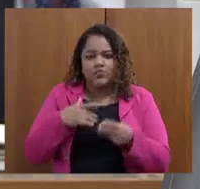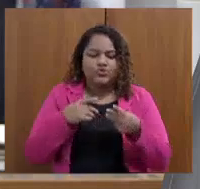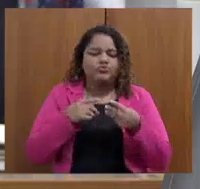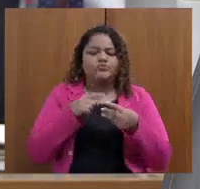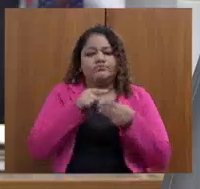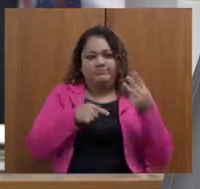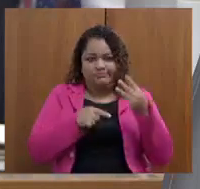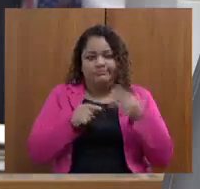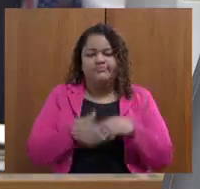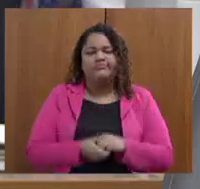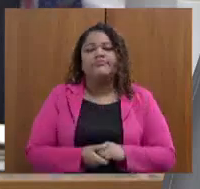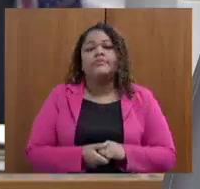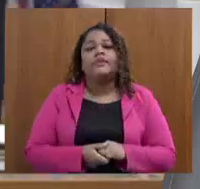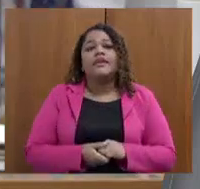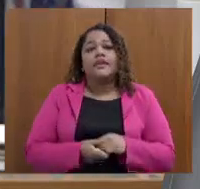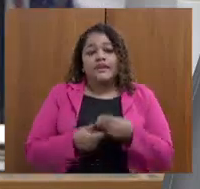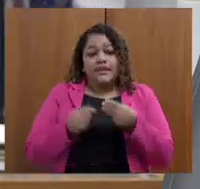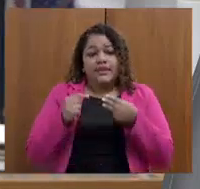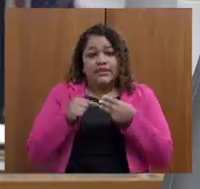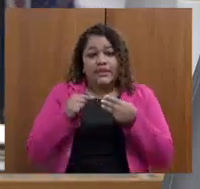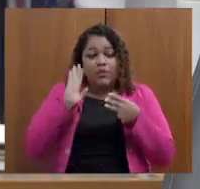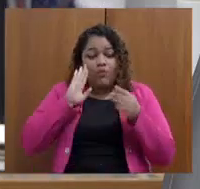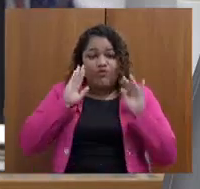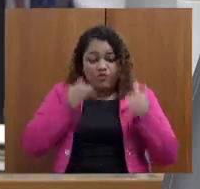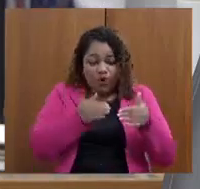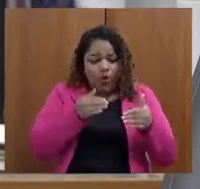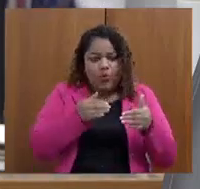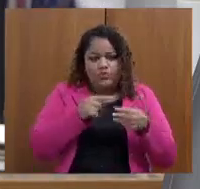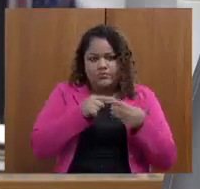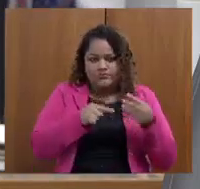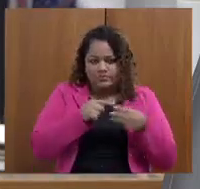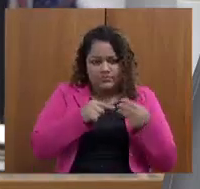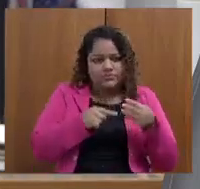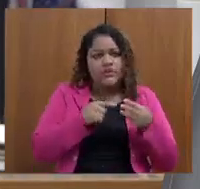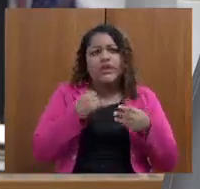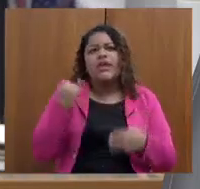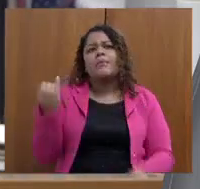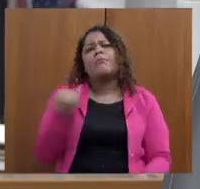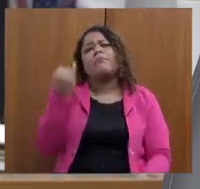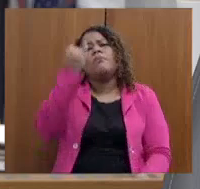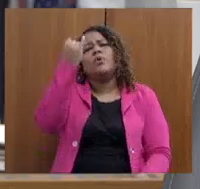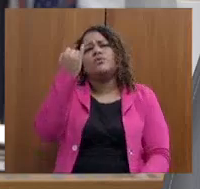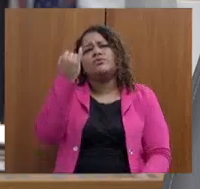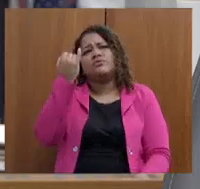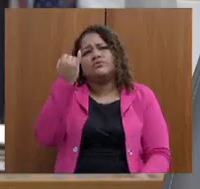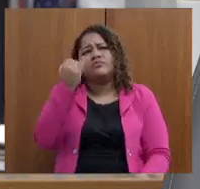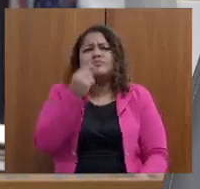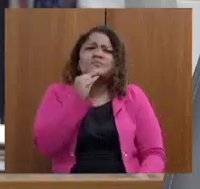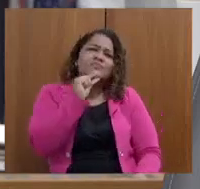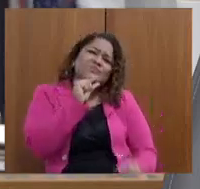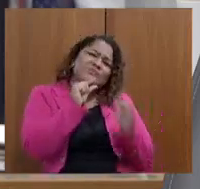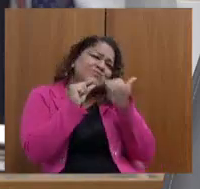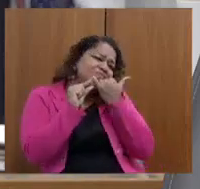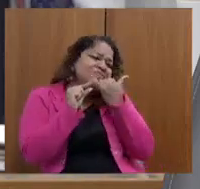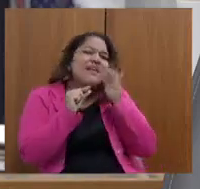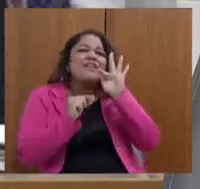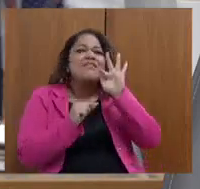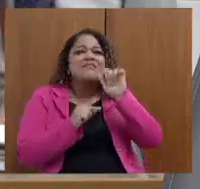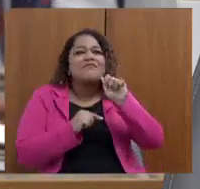e eu vou concentrar nesses dois pontos porque eu queria é muito importante fazer vou falar dessa Claro